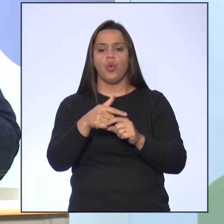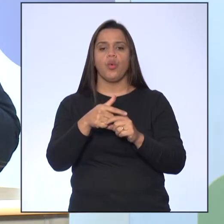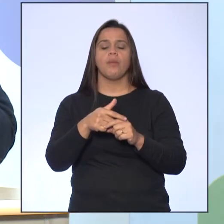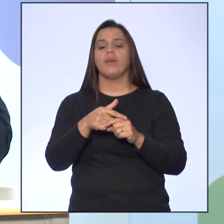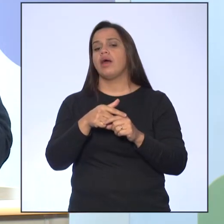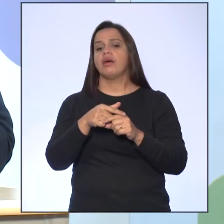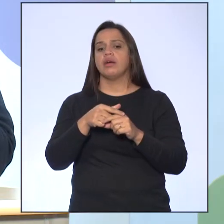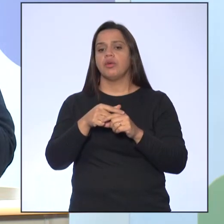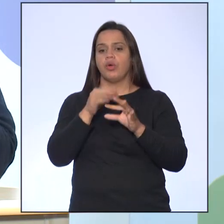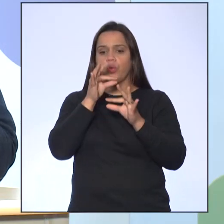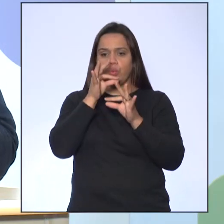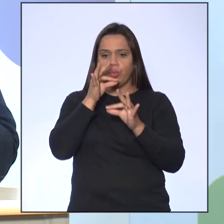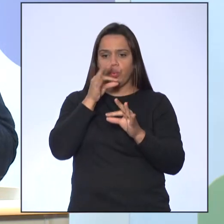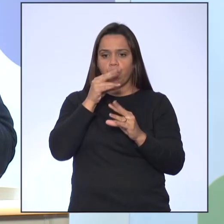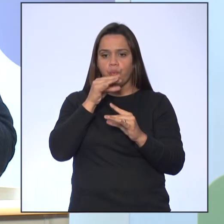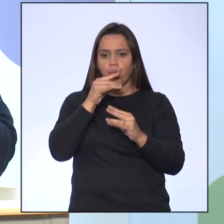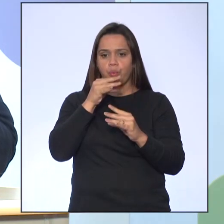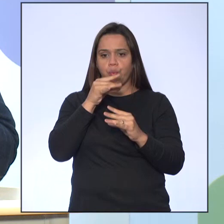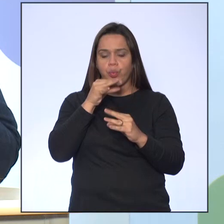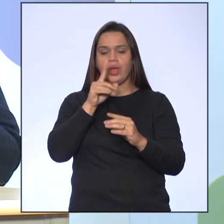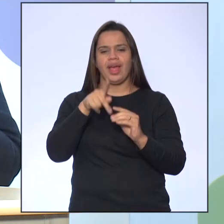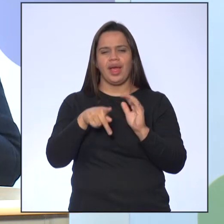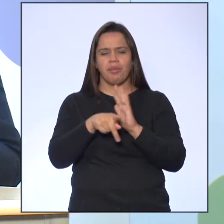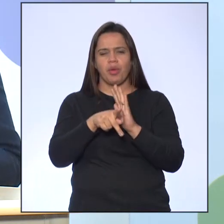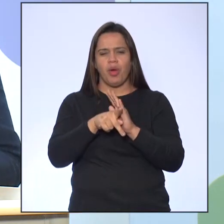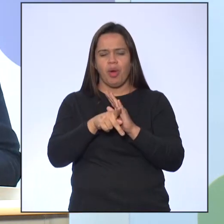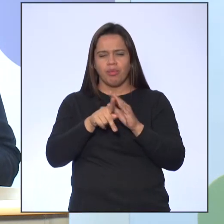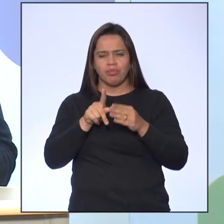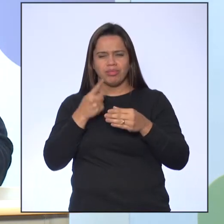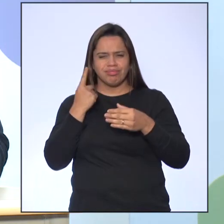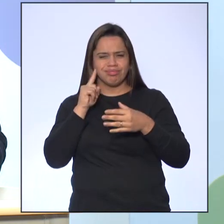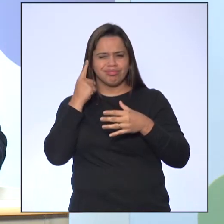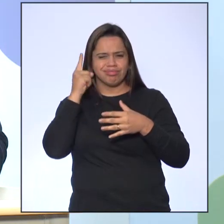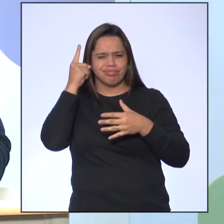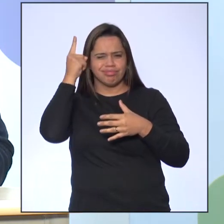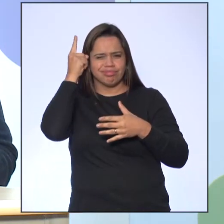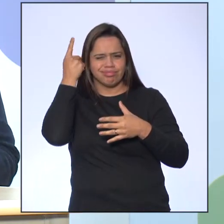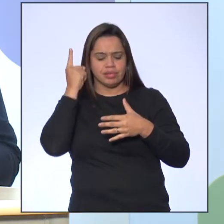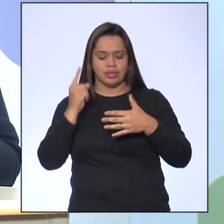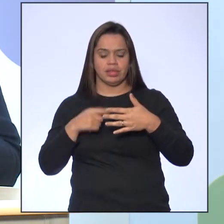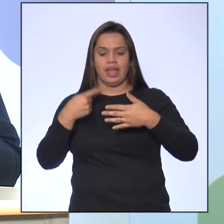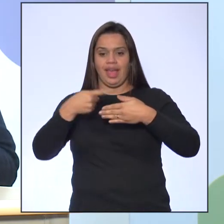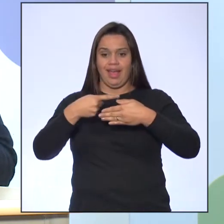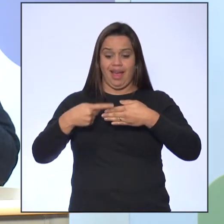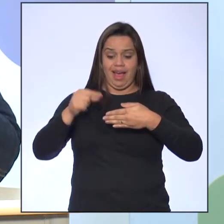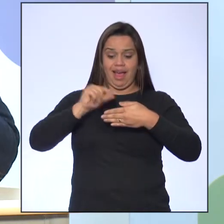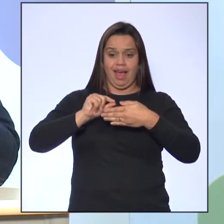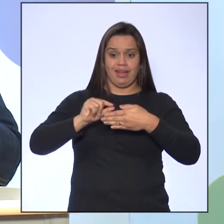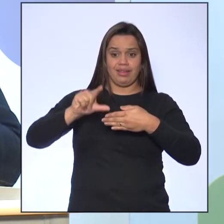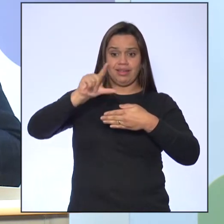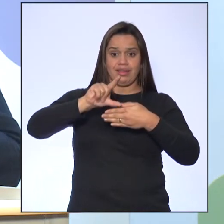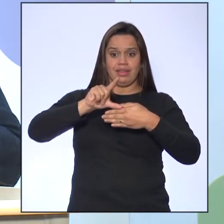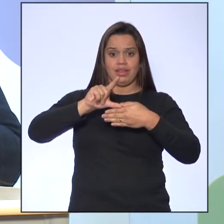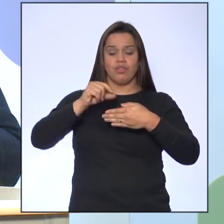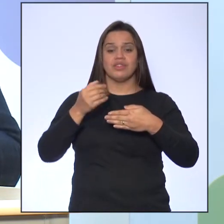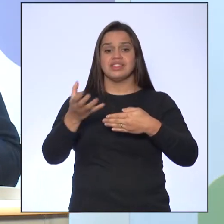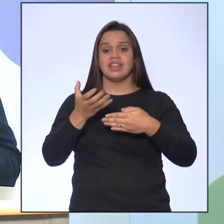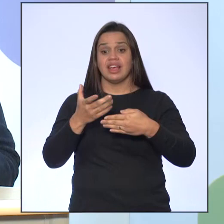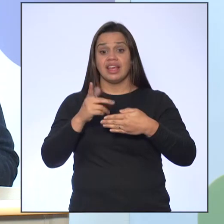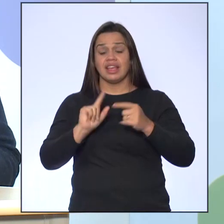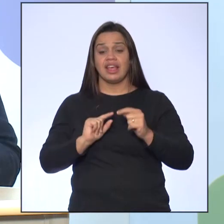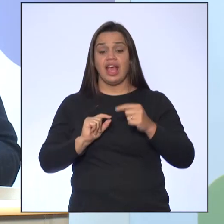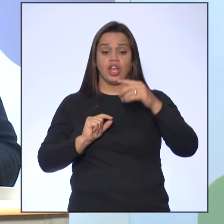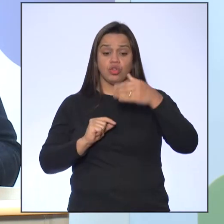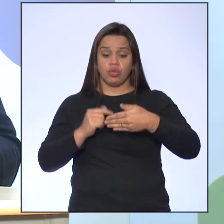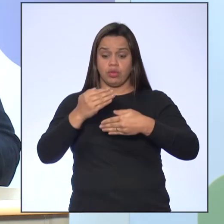né? Você tem um som extremamente agudo, que até imita um pouco o cantar dos pássaros. Tá? Você tem aí duas dimensões de som